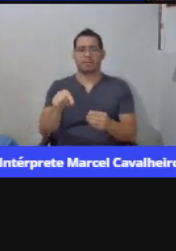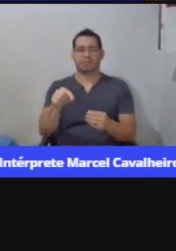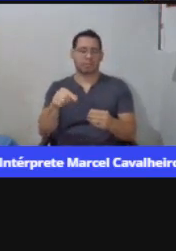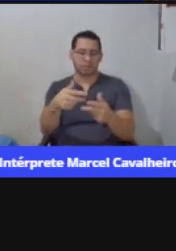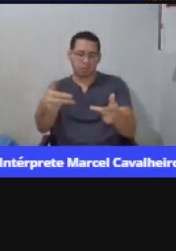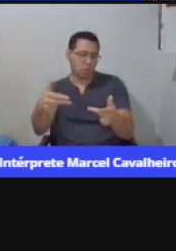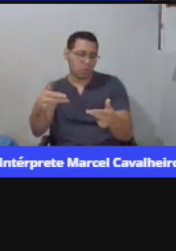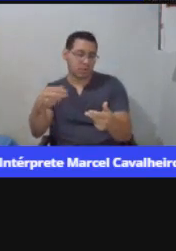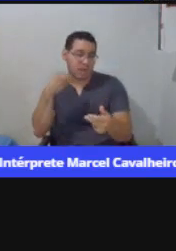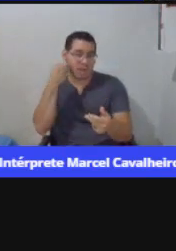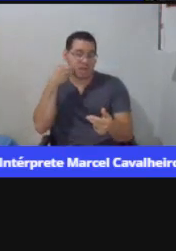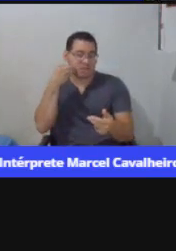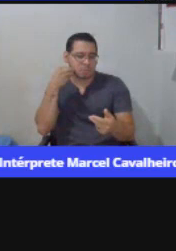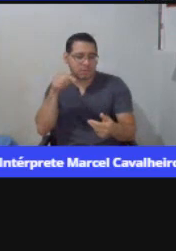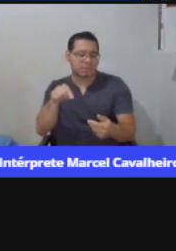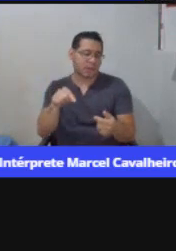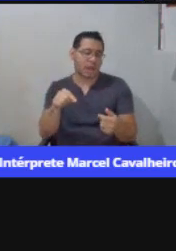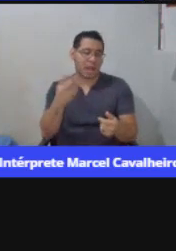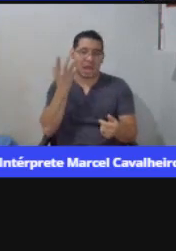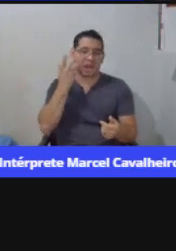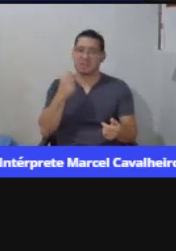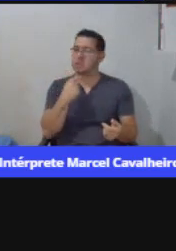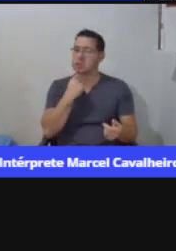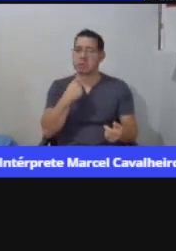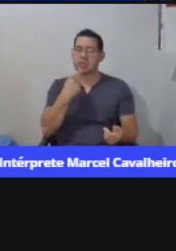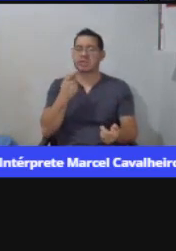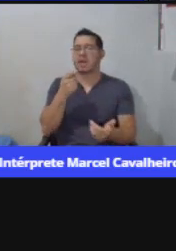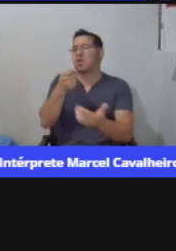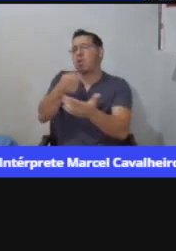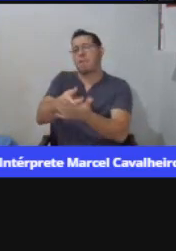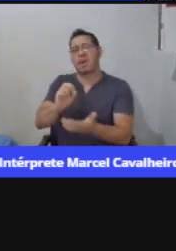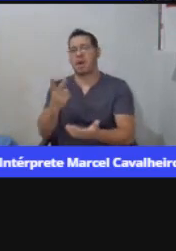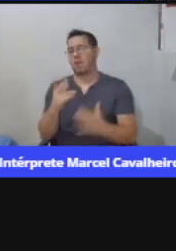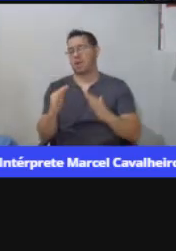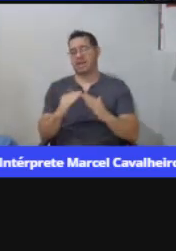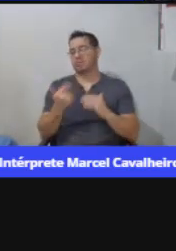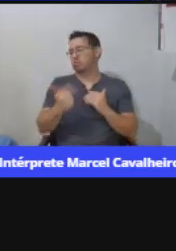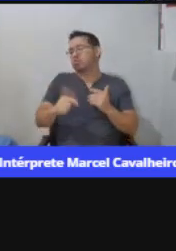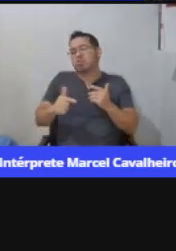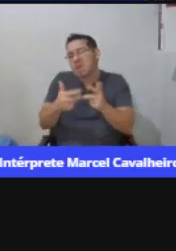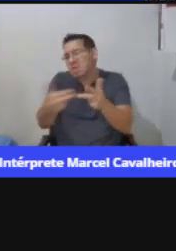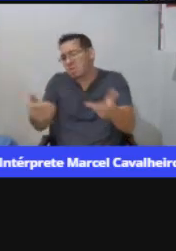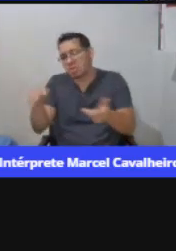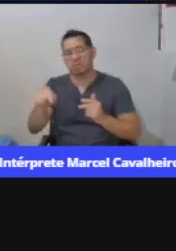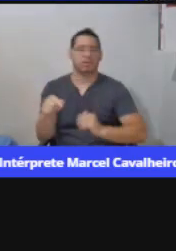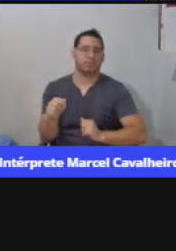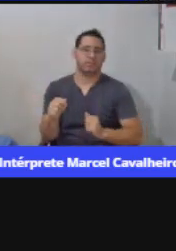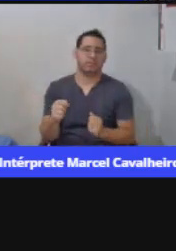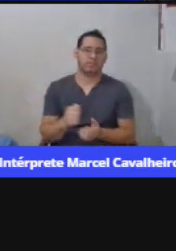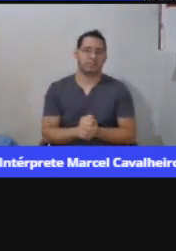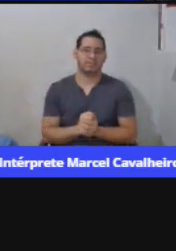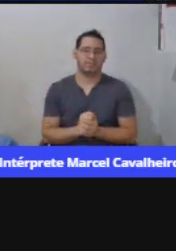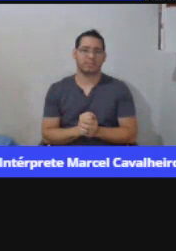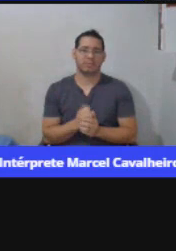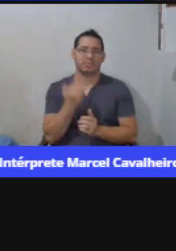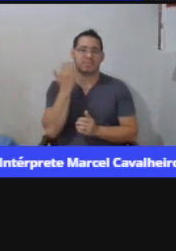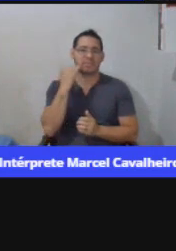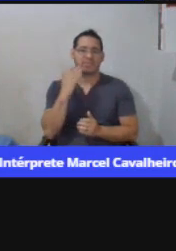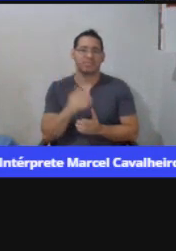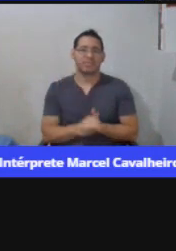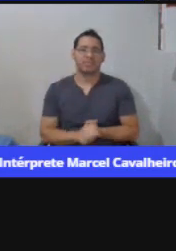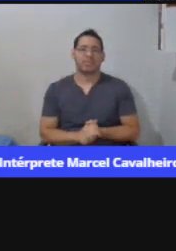não tenha esse material, não tenha acesso. Então, hoje a gente tem uma vasta galeria aí